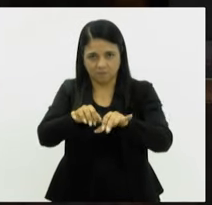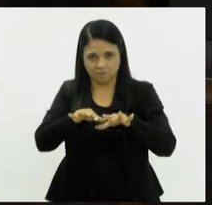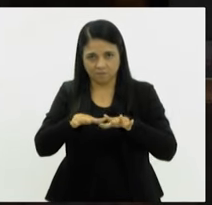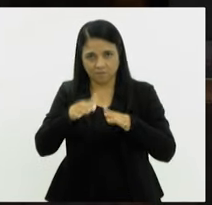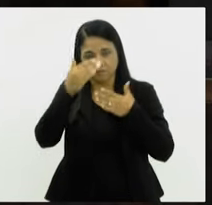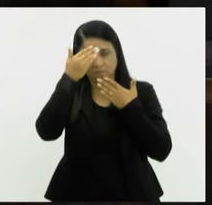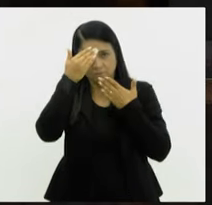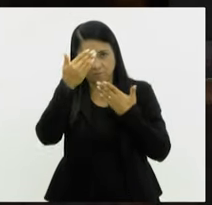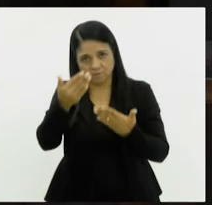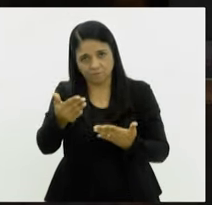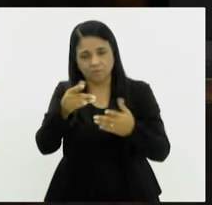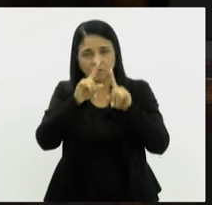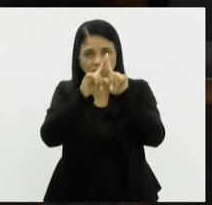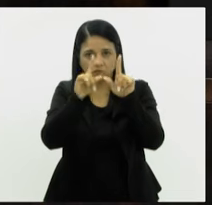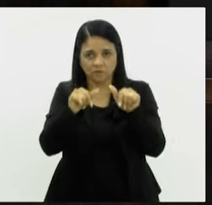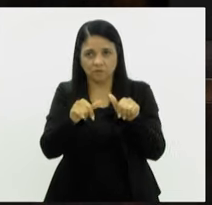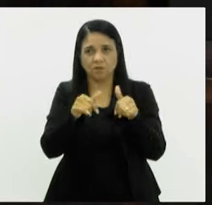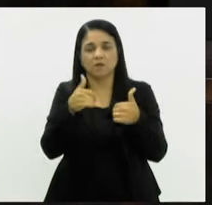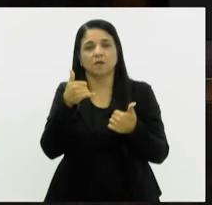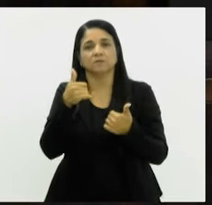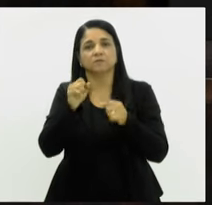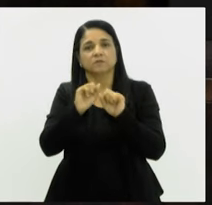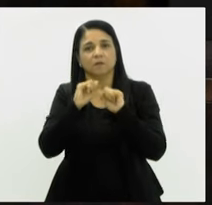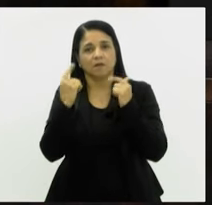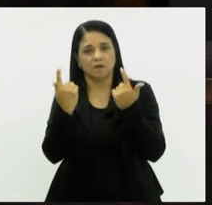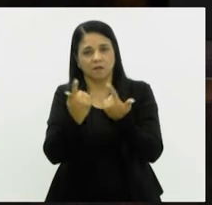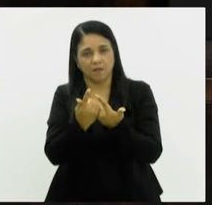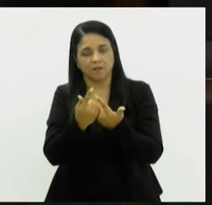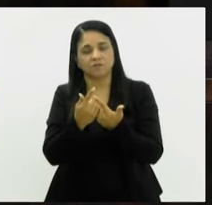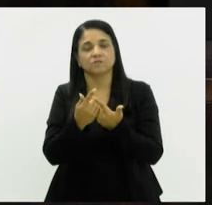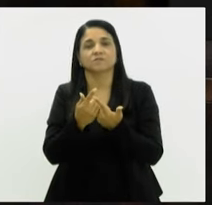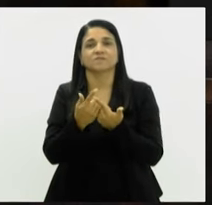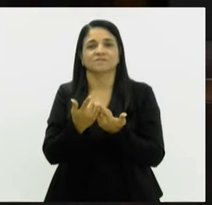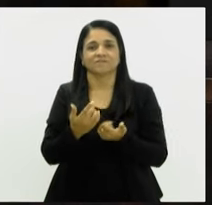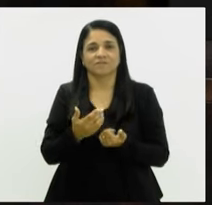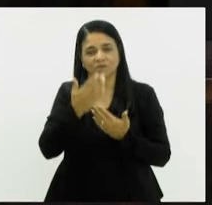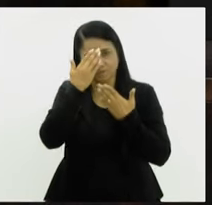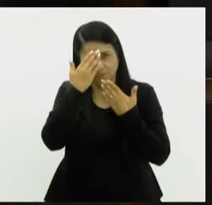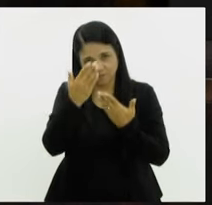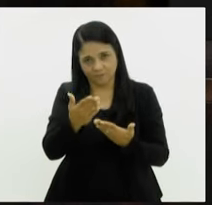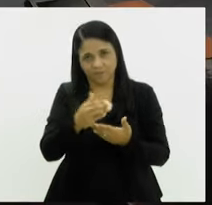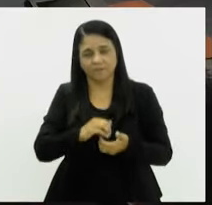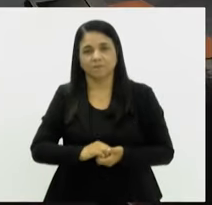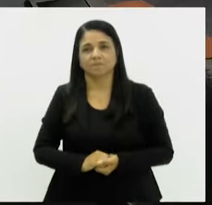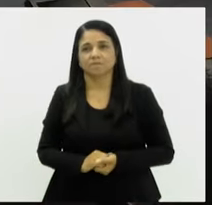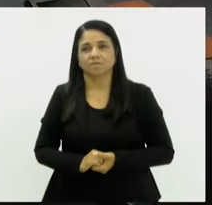agradecendo aos funcionários e às funcionárias da casa que também estiveram aqui conosco. Muito obrigada.